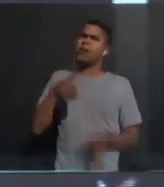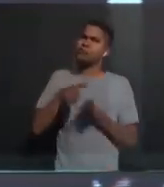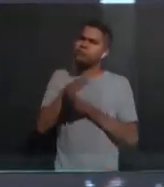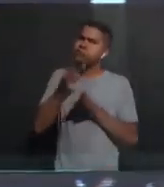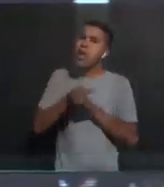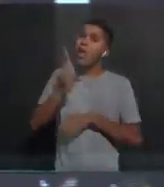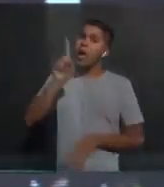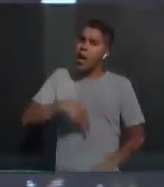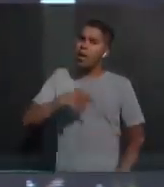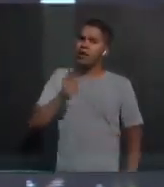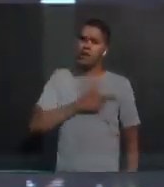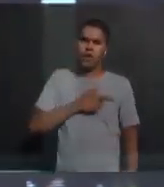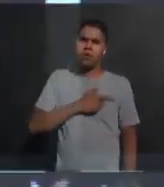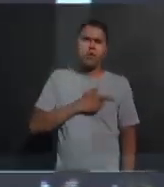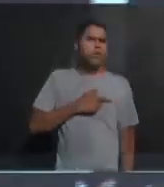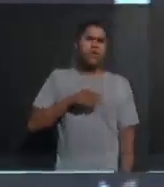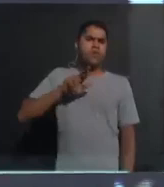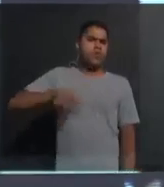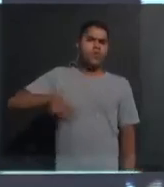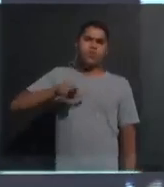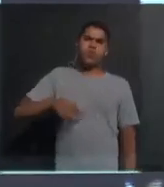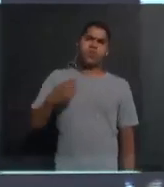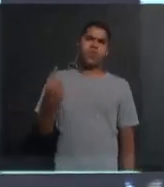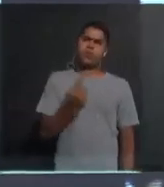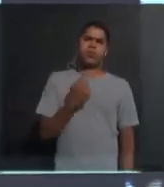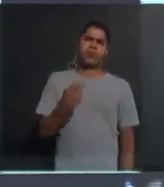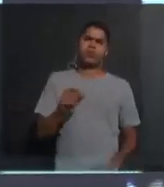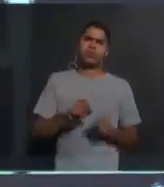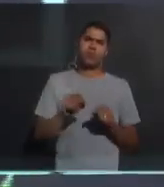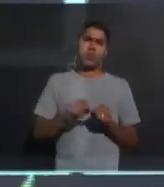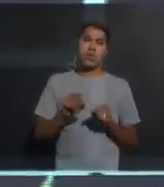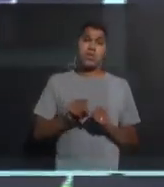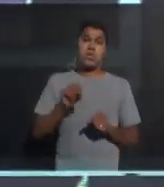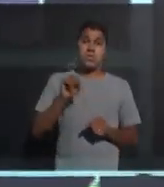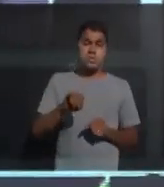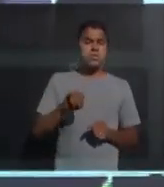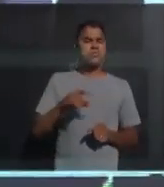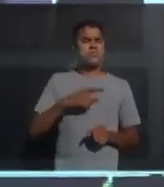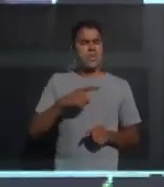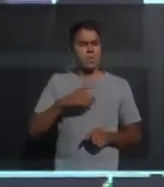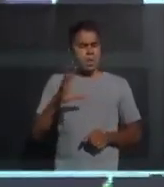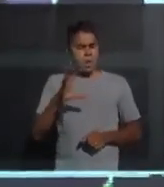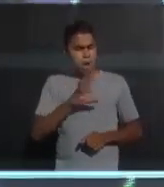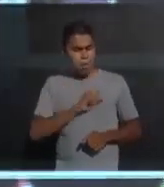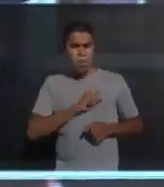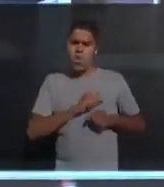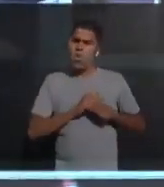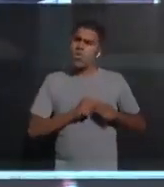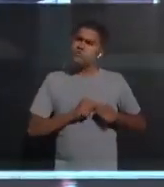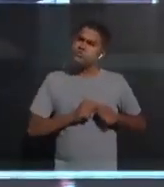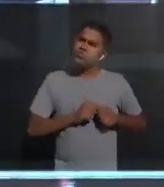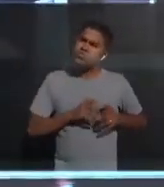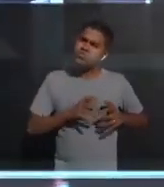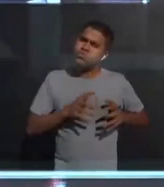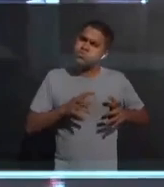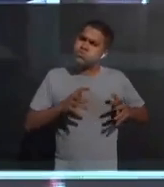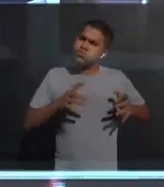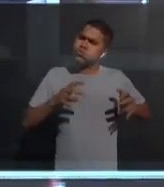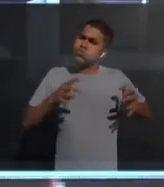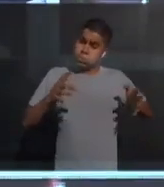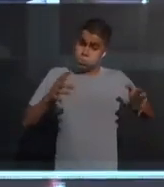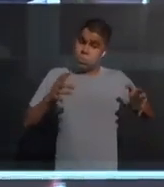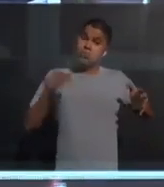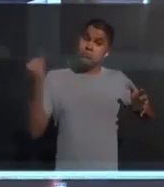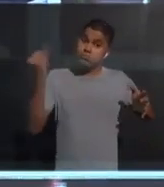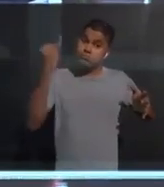isso é feio não é coisa pra gente fazer ciência de amor na sua vida daquilo que tem importância